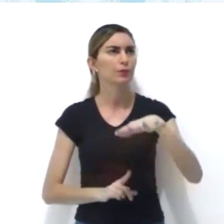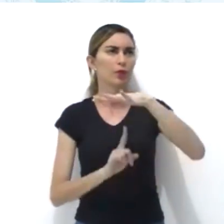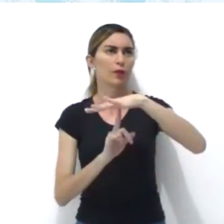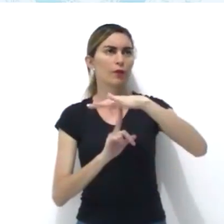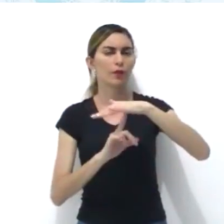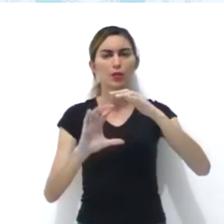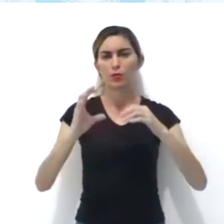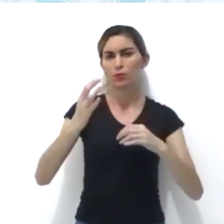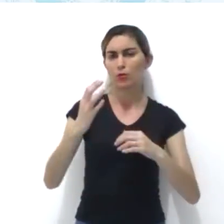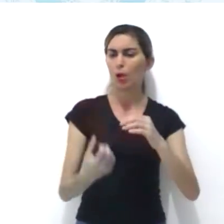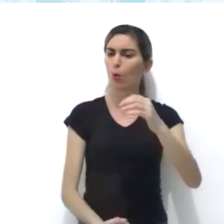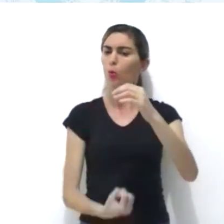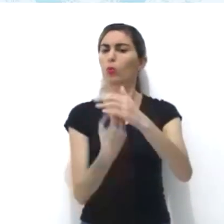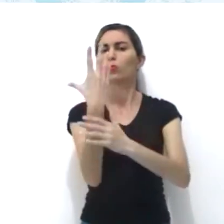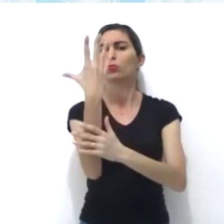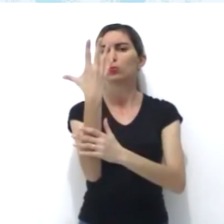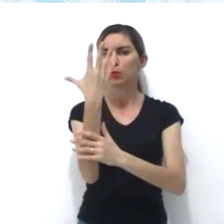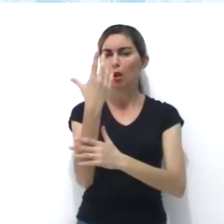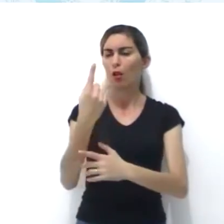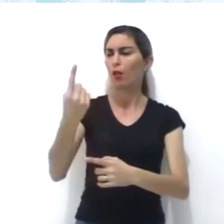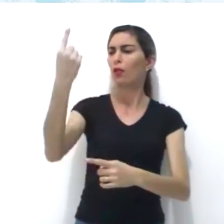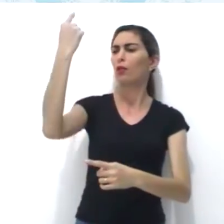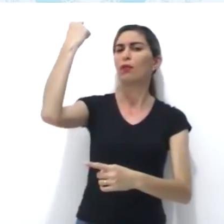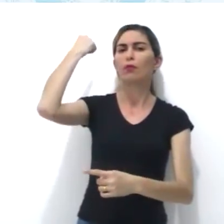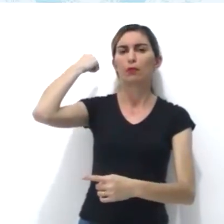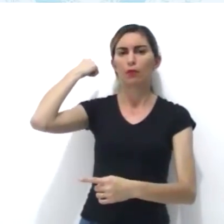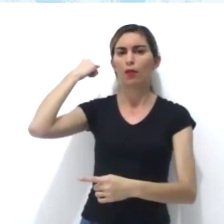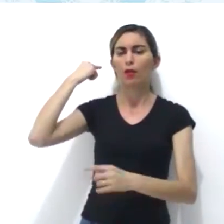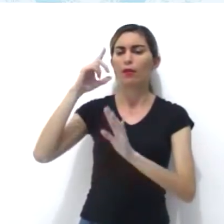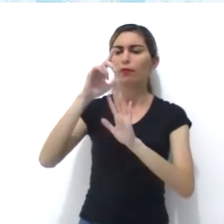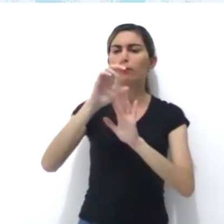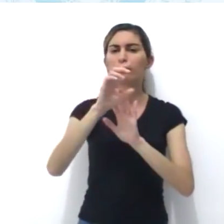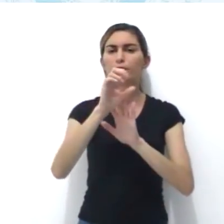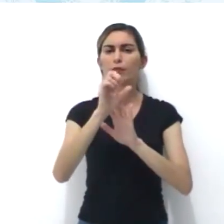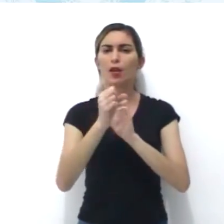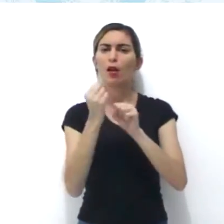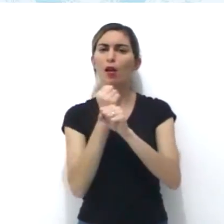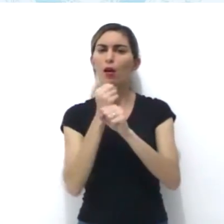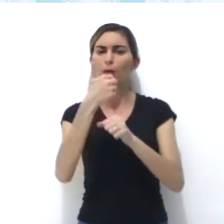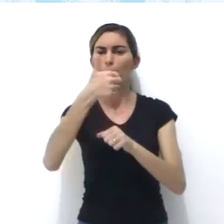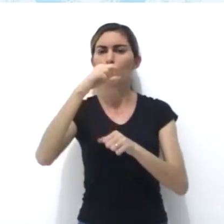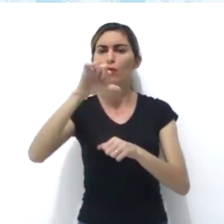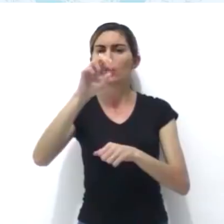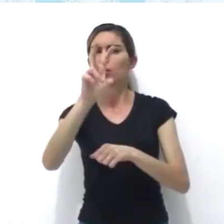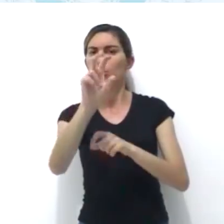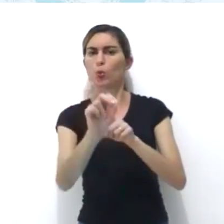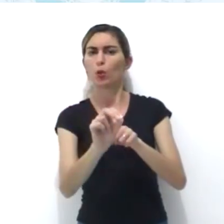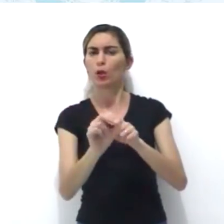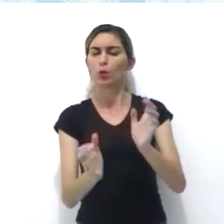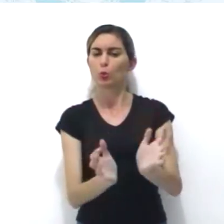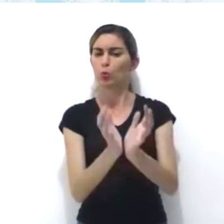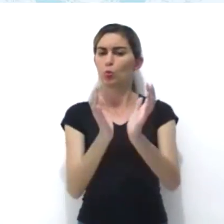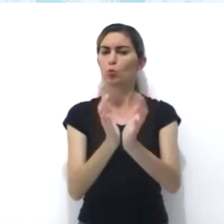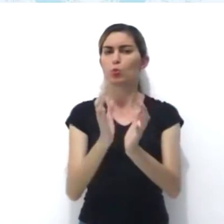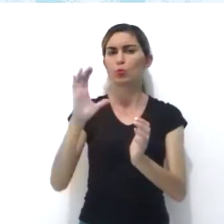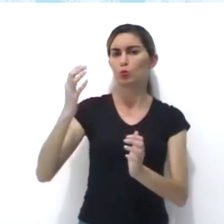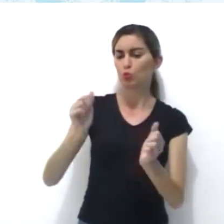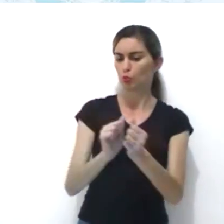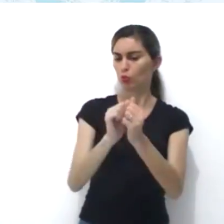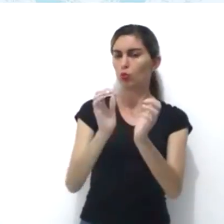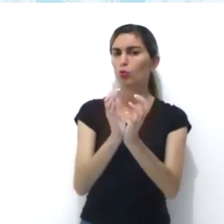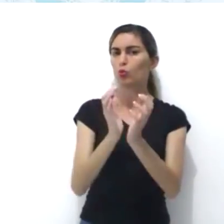assim, feiras de ciências elas foram criadas lá na década de 50, junto com os clubes